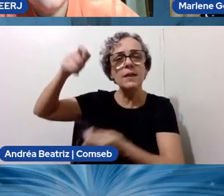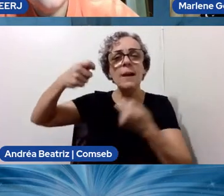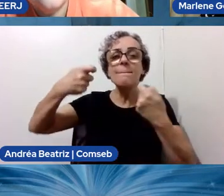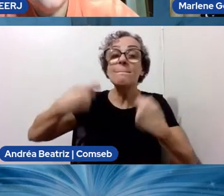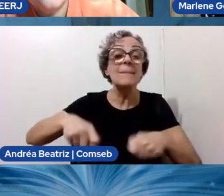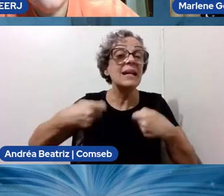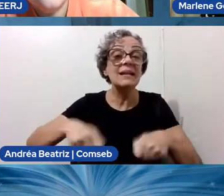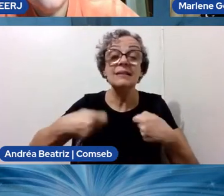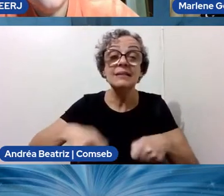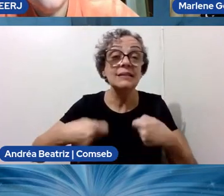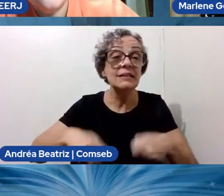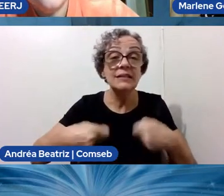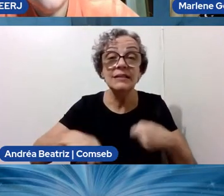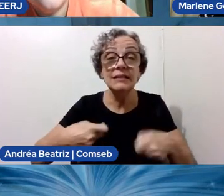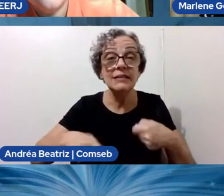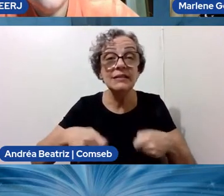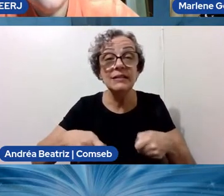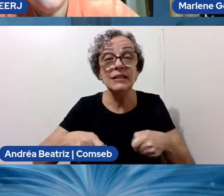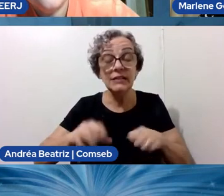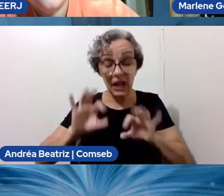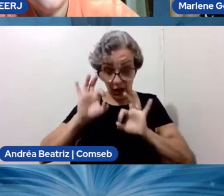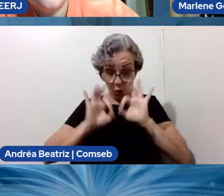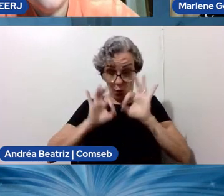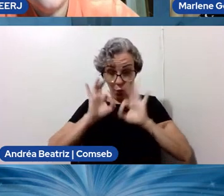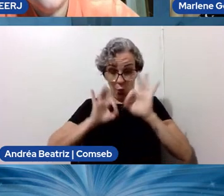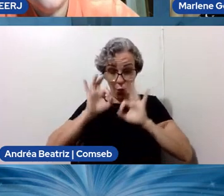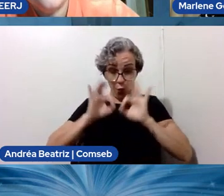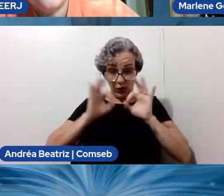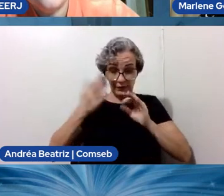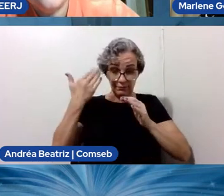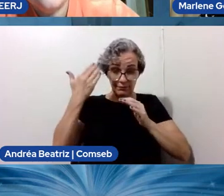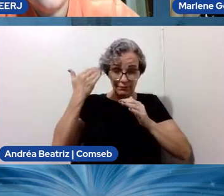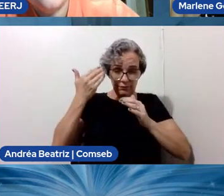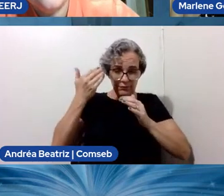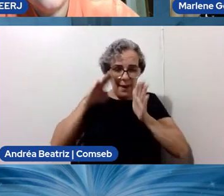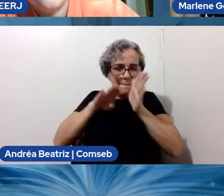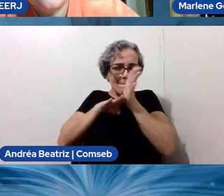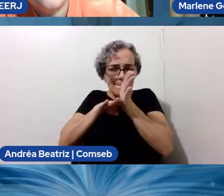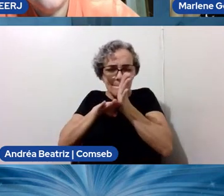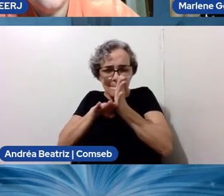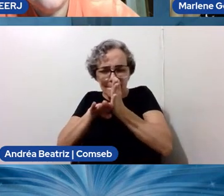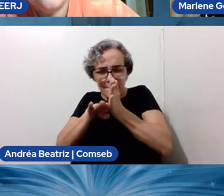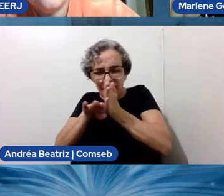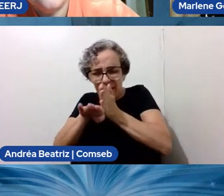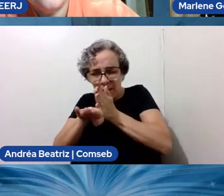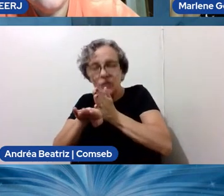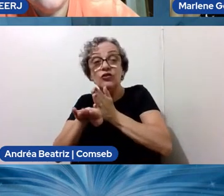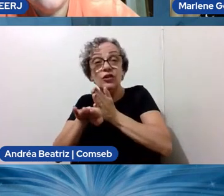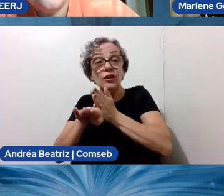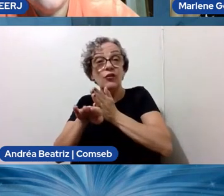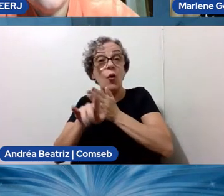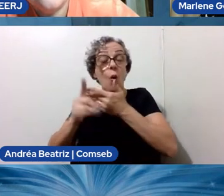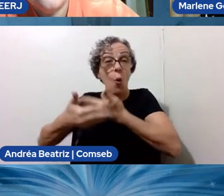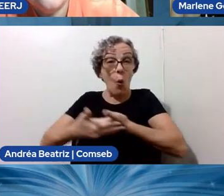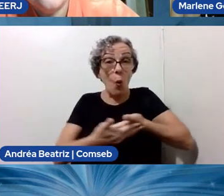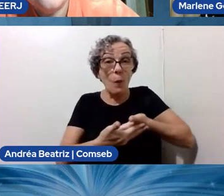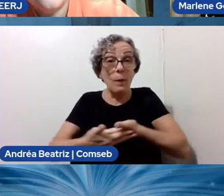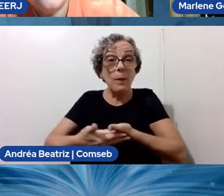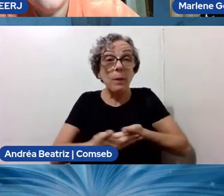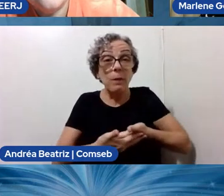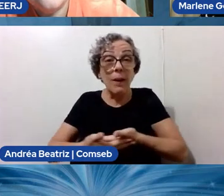recapitular desde a sua organização dos seres mais primitivos. O feto humano, ele reproduz